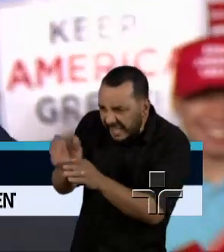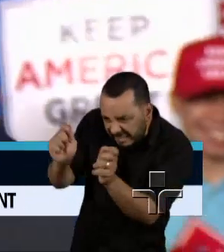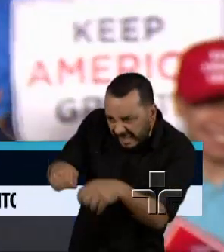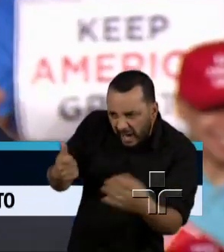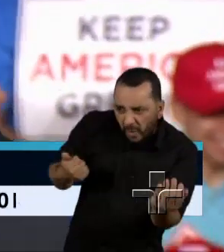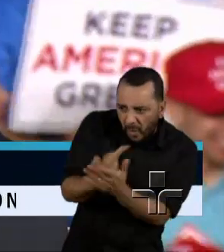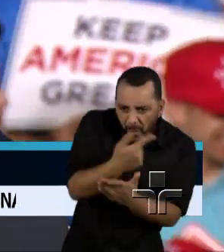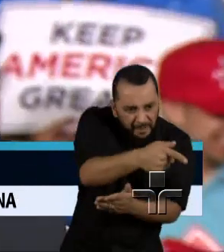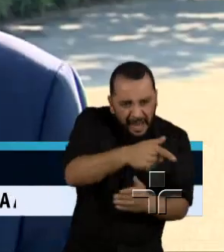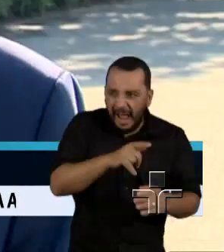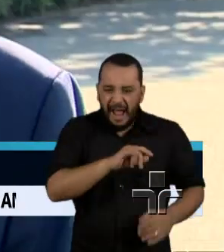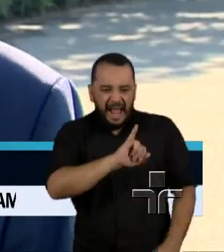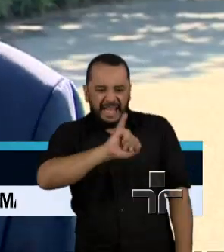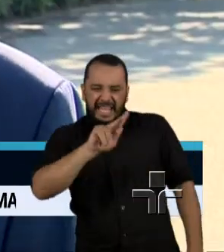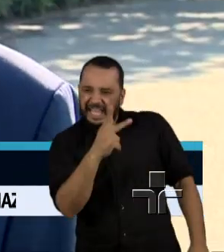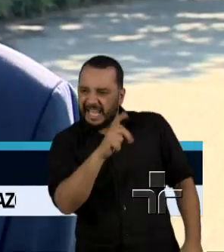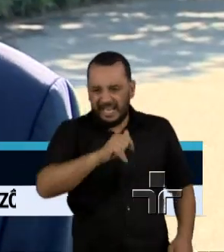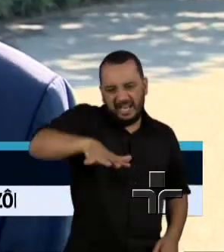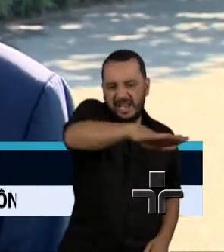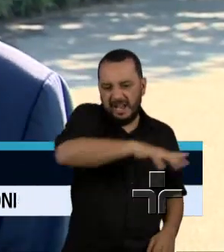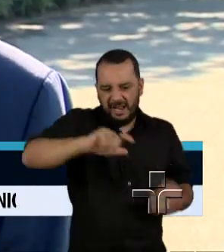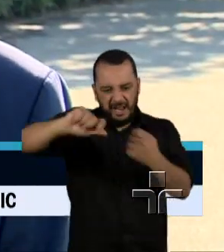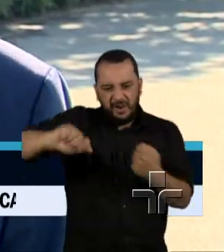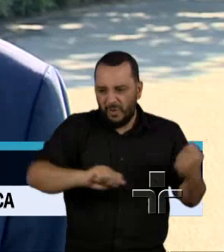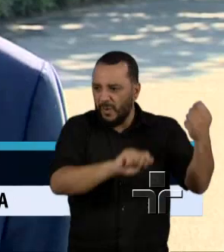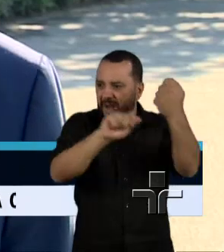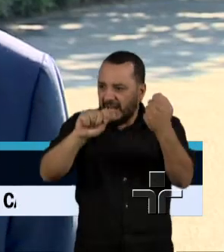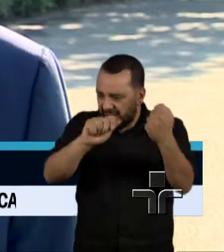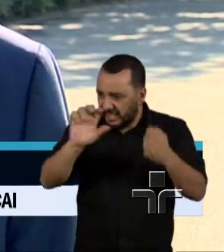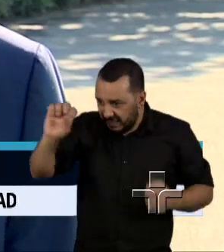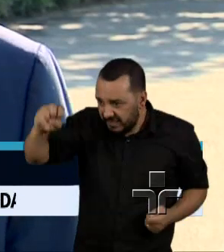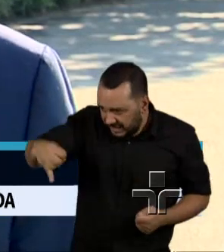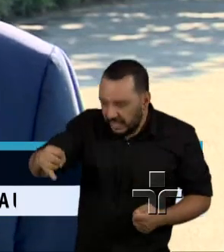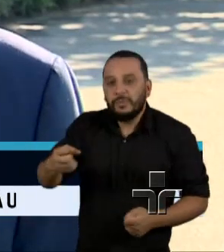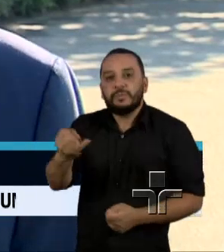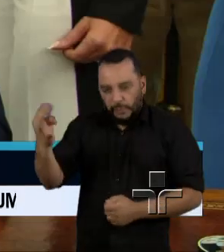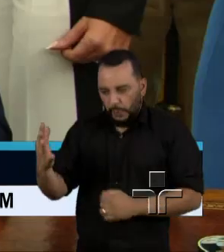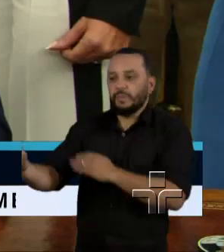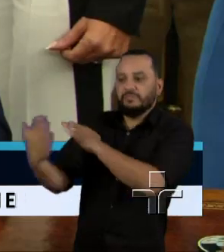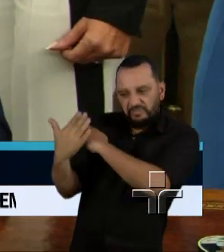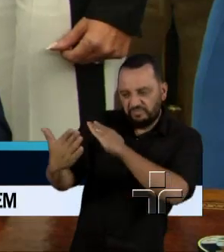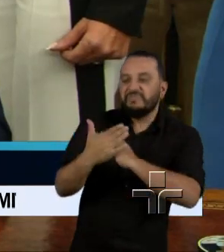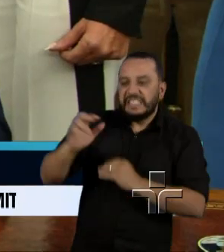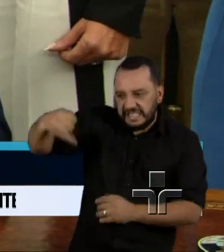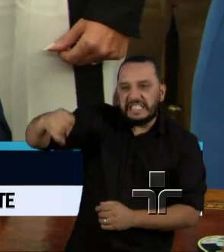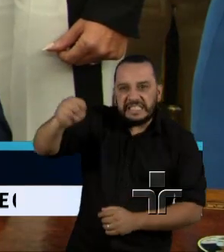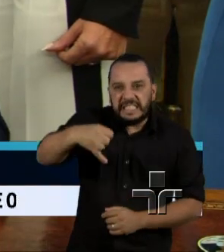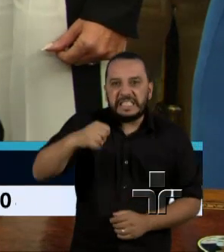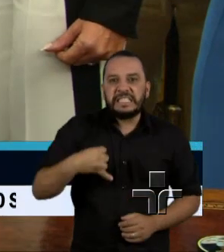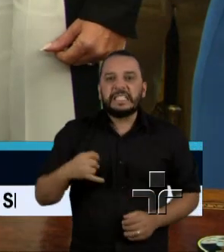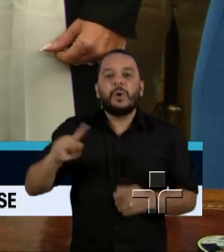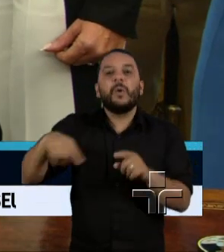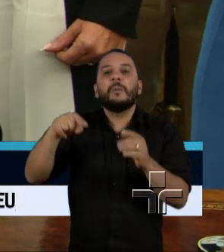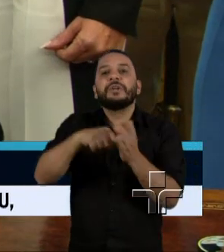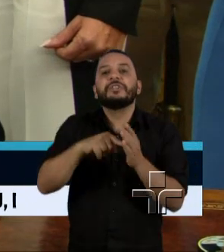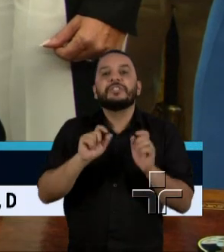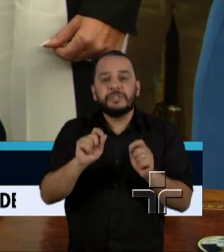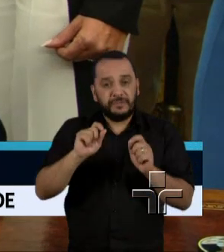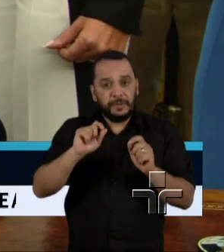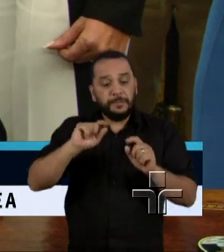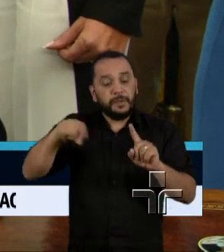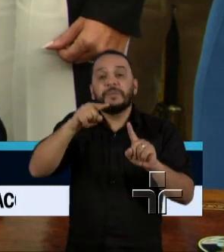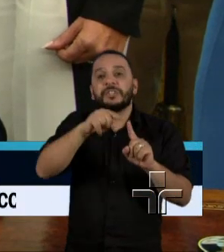da maior ilha do mundo e teria recebido apoio de parte dos assessores. O objetivo seria criar uma marca